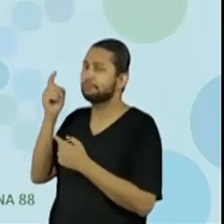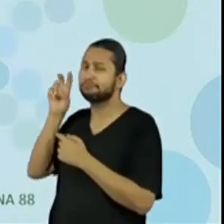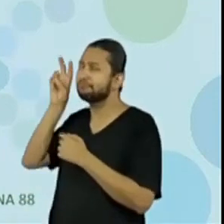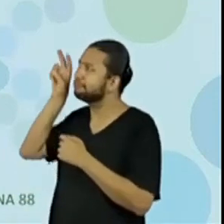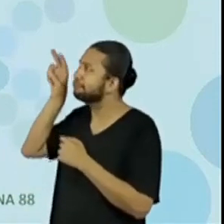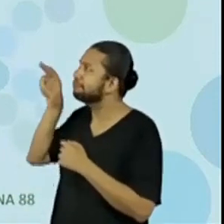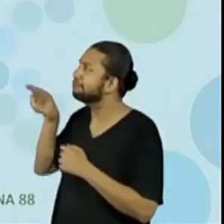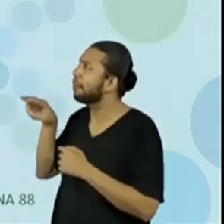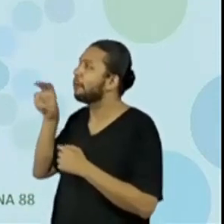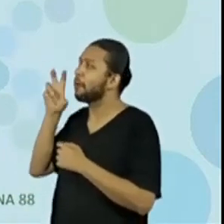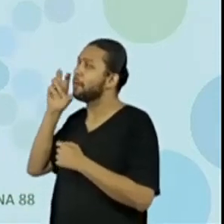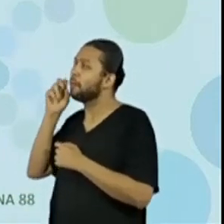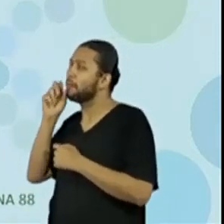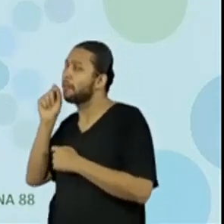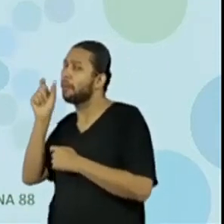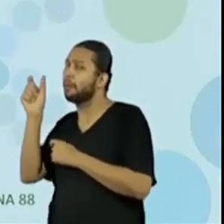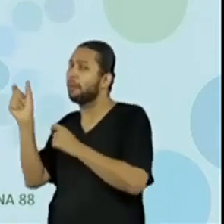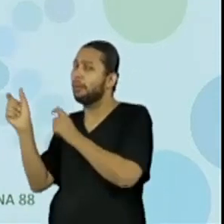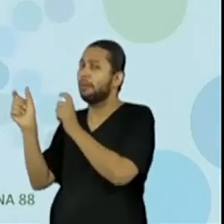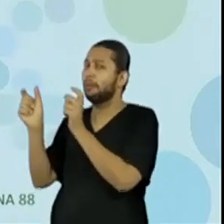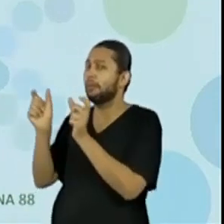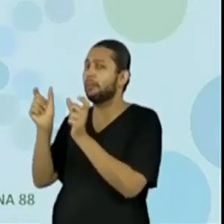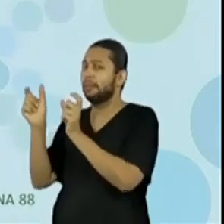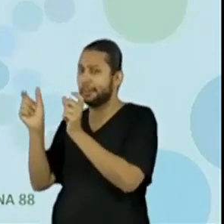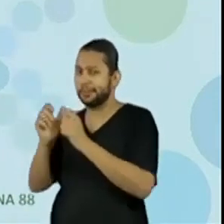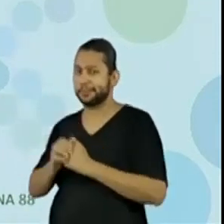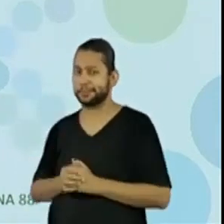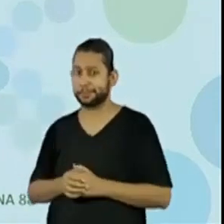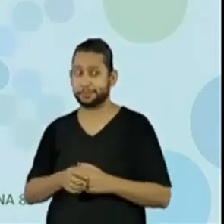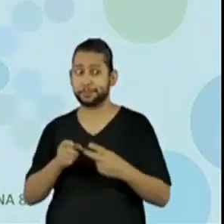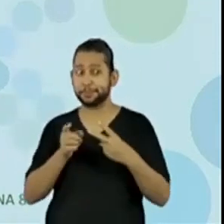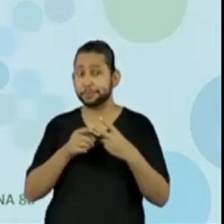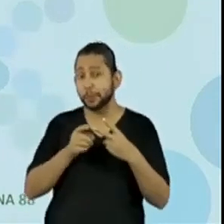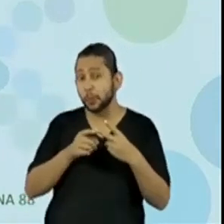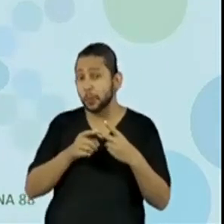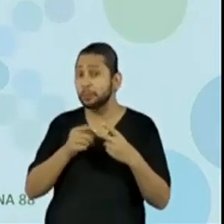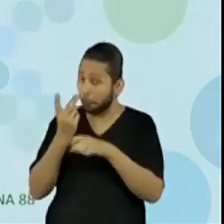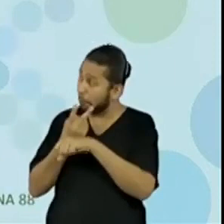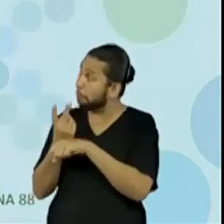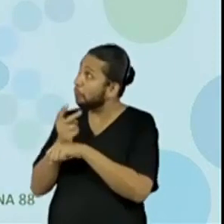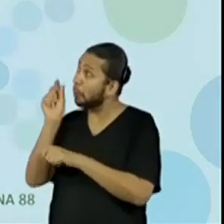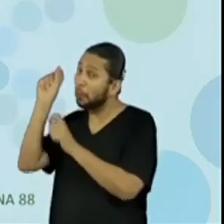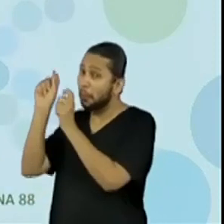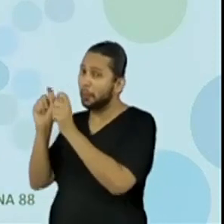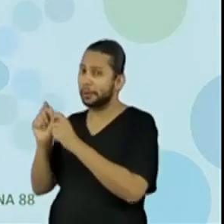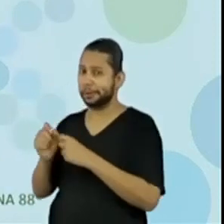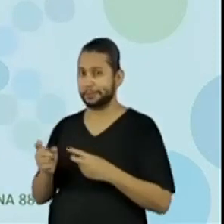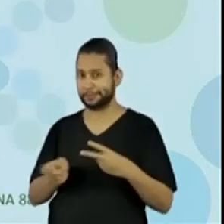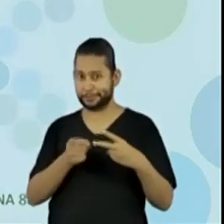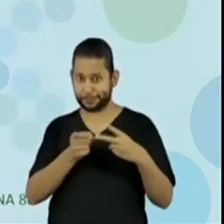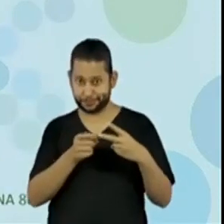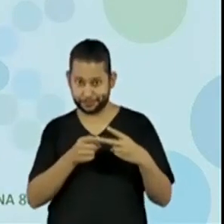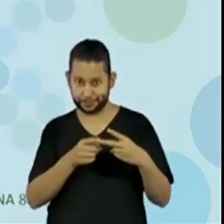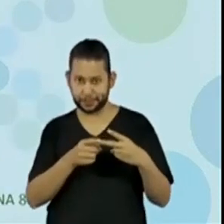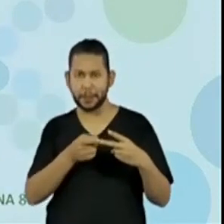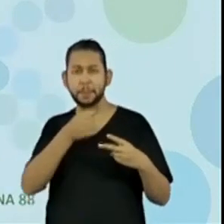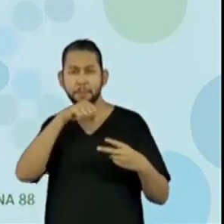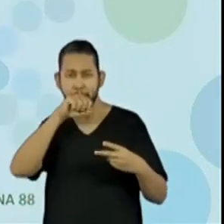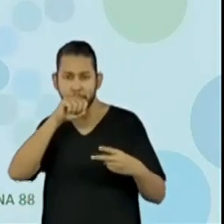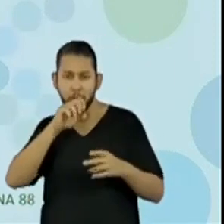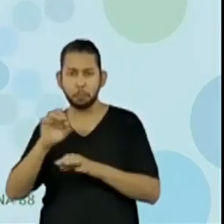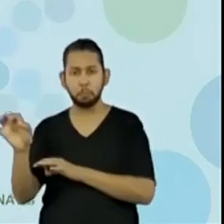aí no texto. Na questão 2, o que a mãe de Chapeuzinho colocou na cesta para a